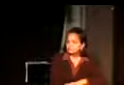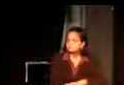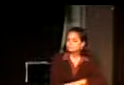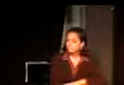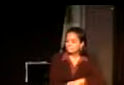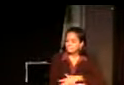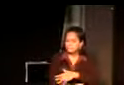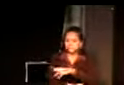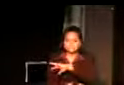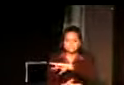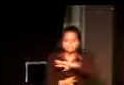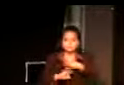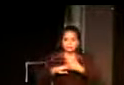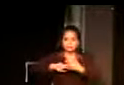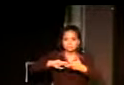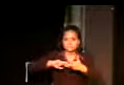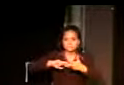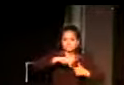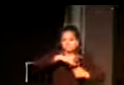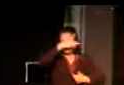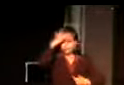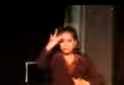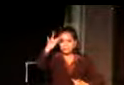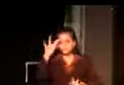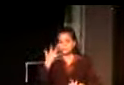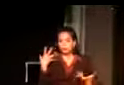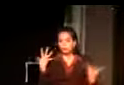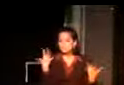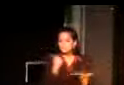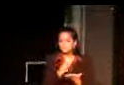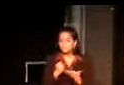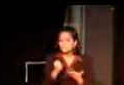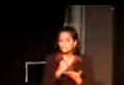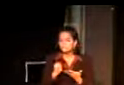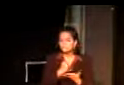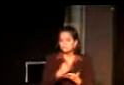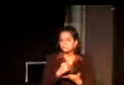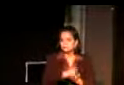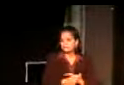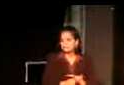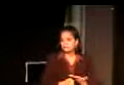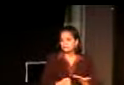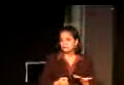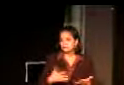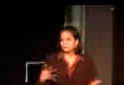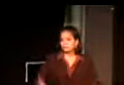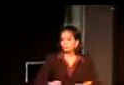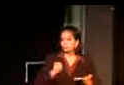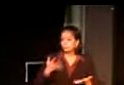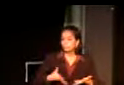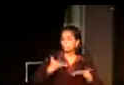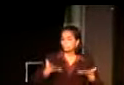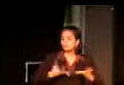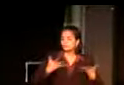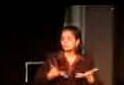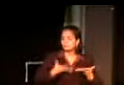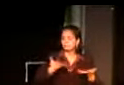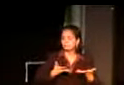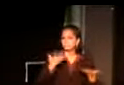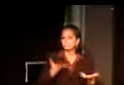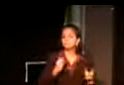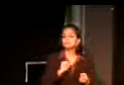de pessoas que não tem onde colocar mais o seu dinheiro e vivem motivadas levadas